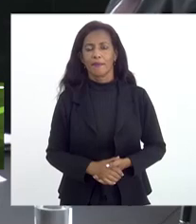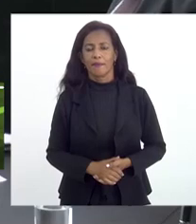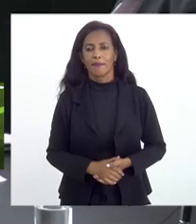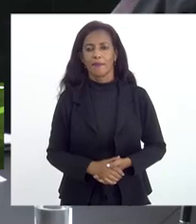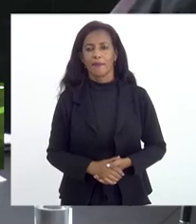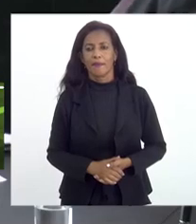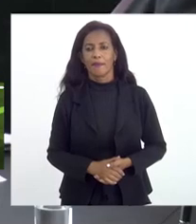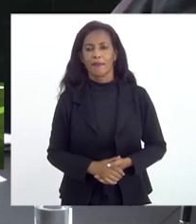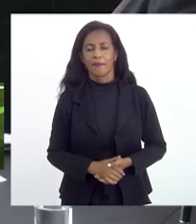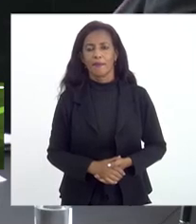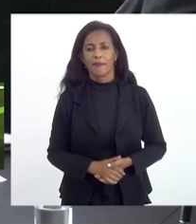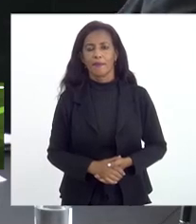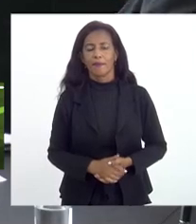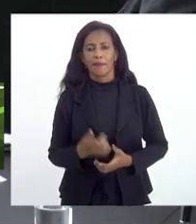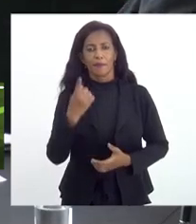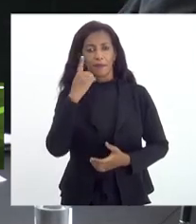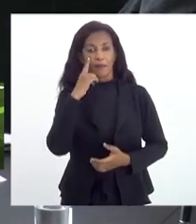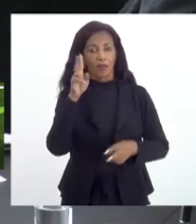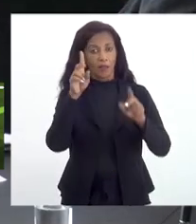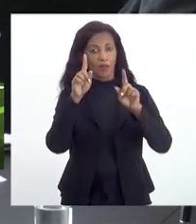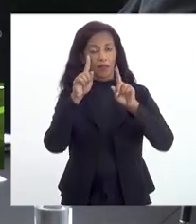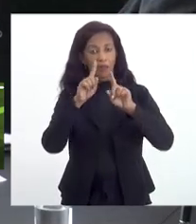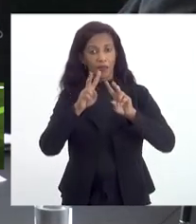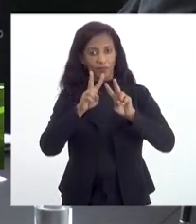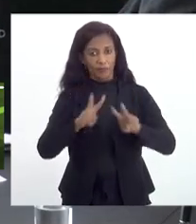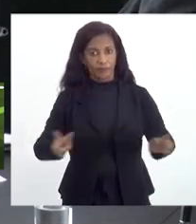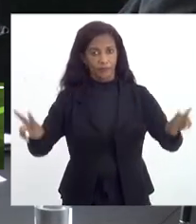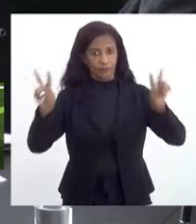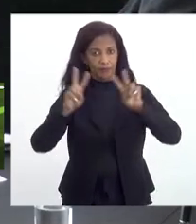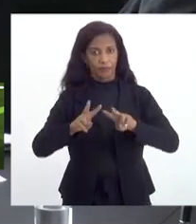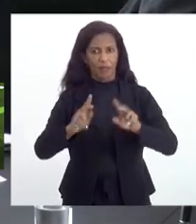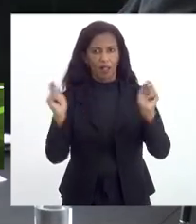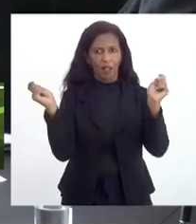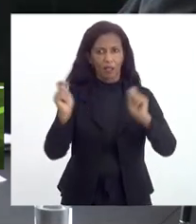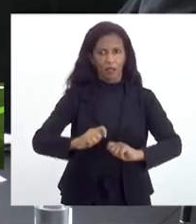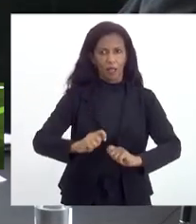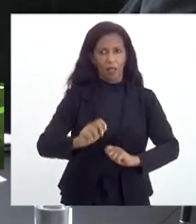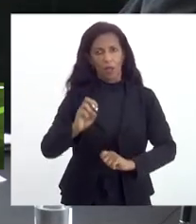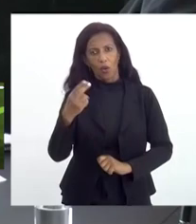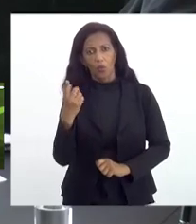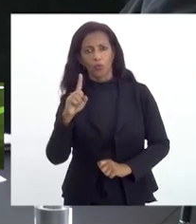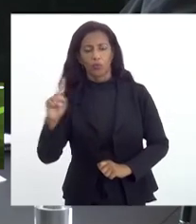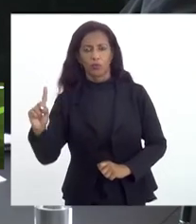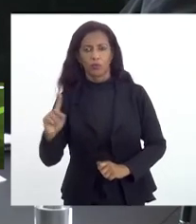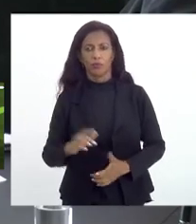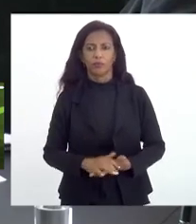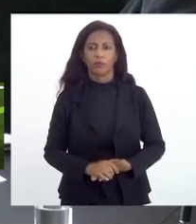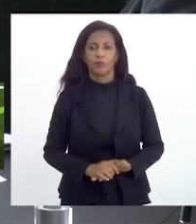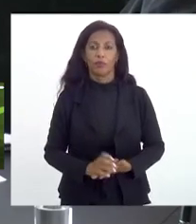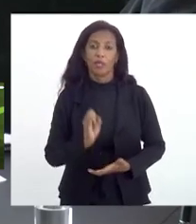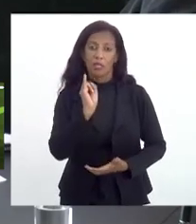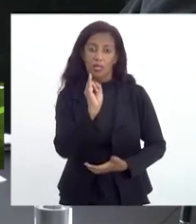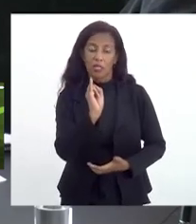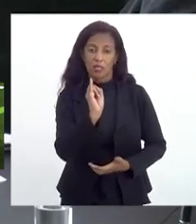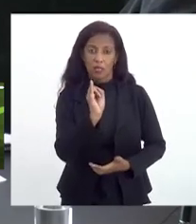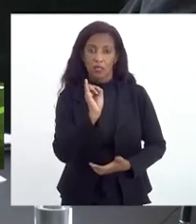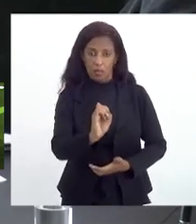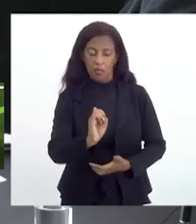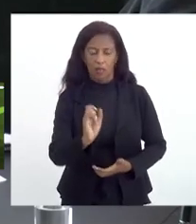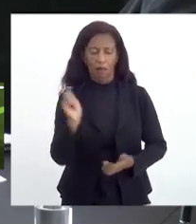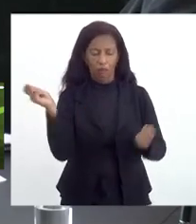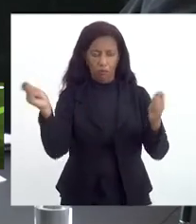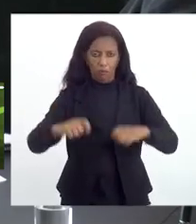linha geral. A linha geral. É possível, sim ou não, Nelson? Então, se utilizar... É